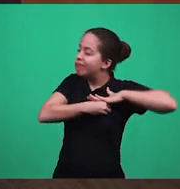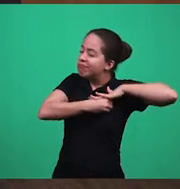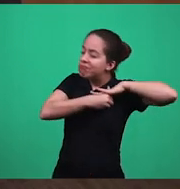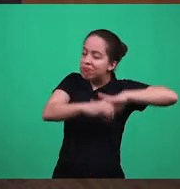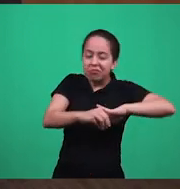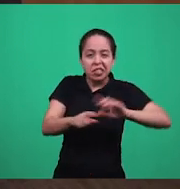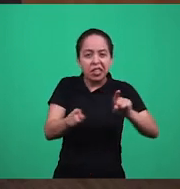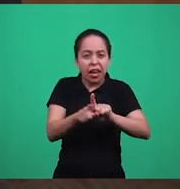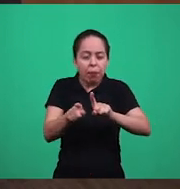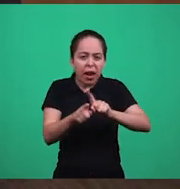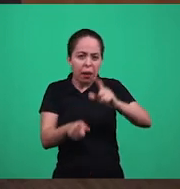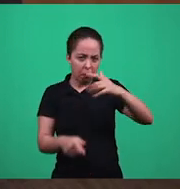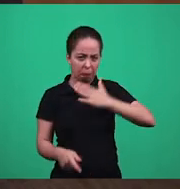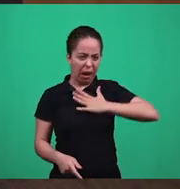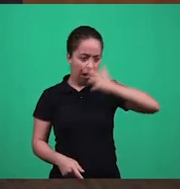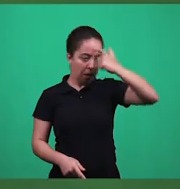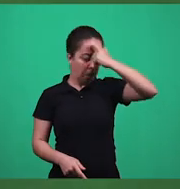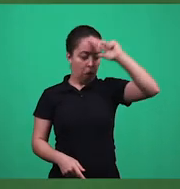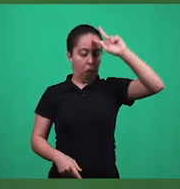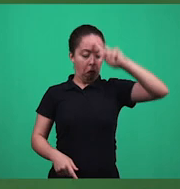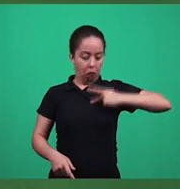retirados da vida do homem,